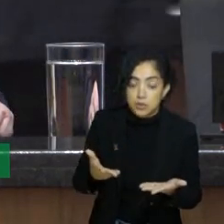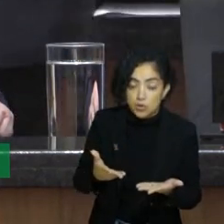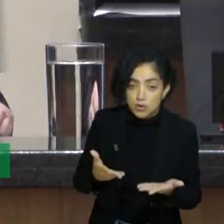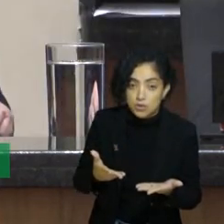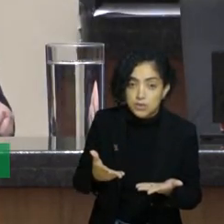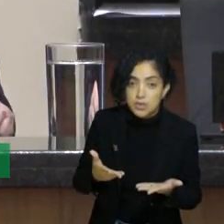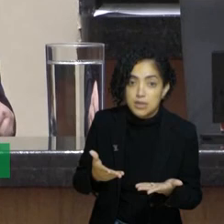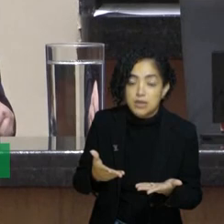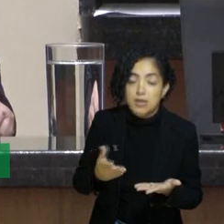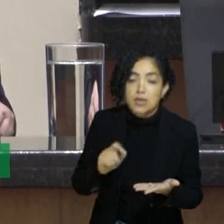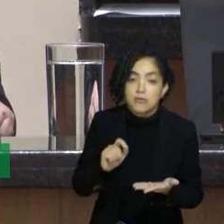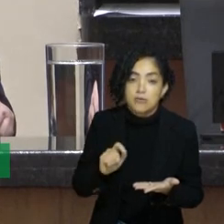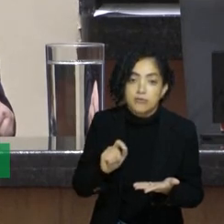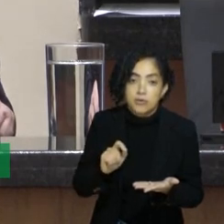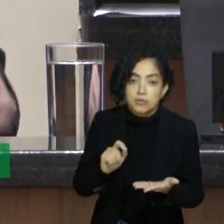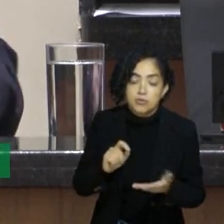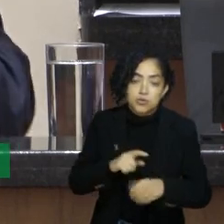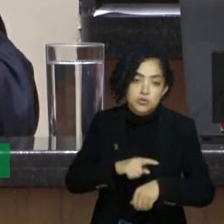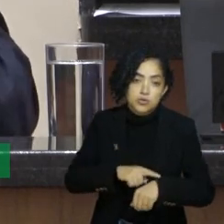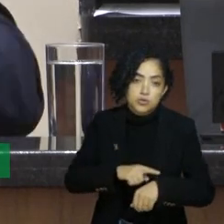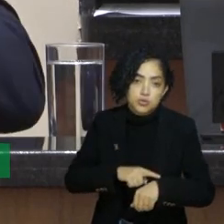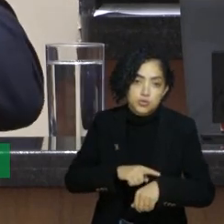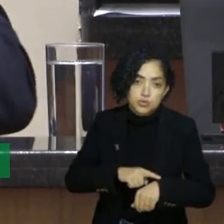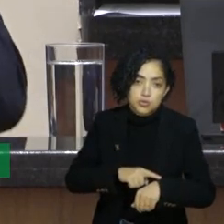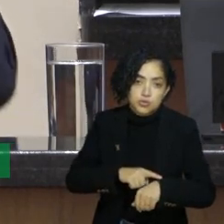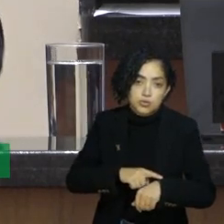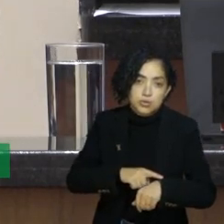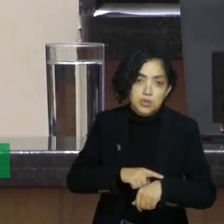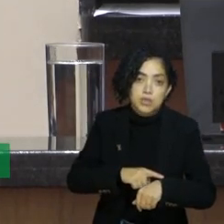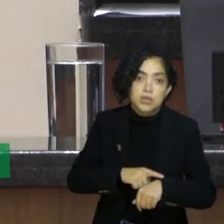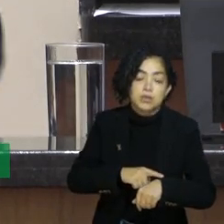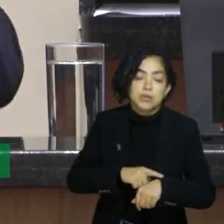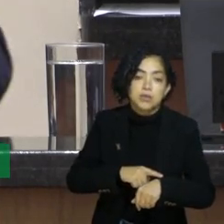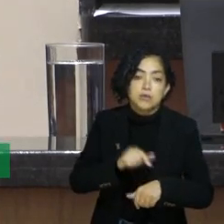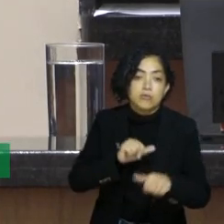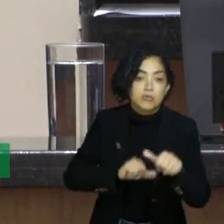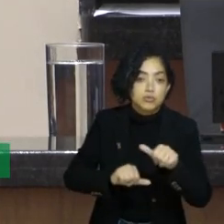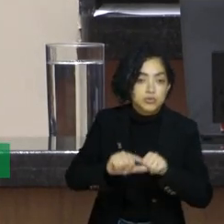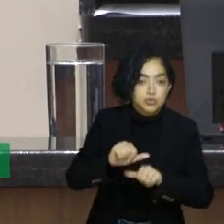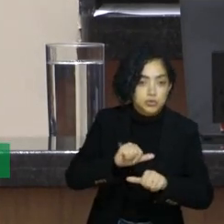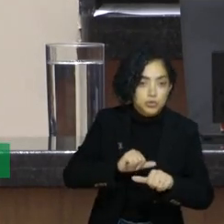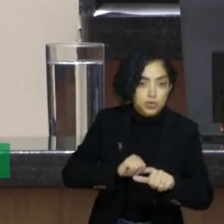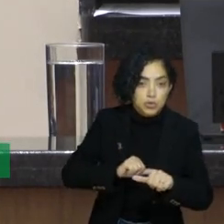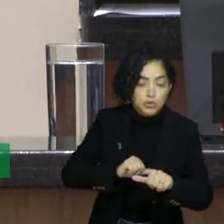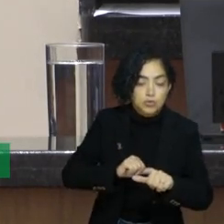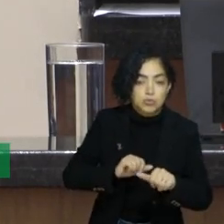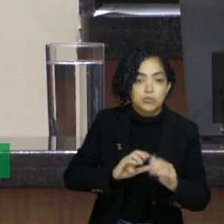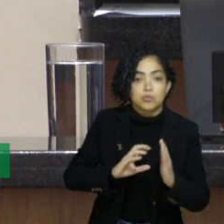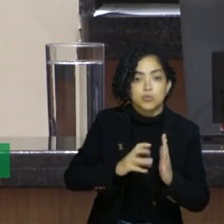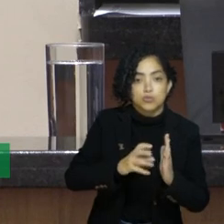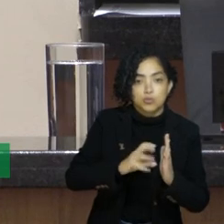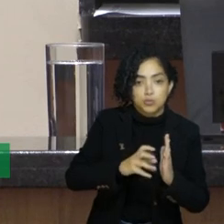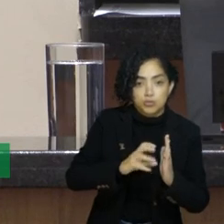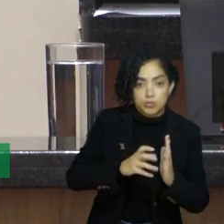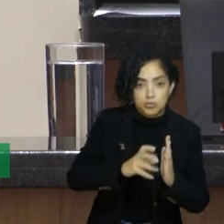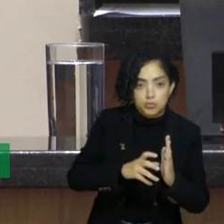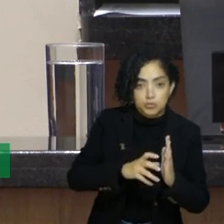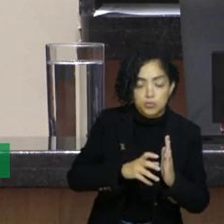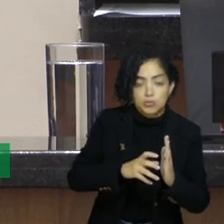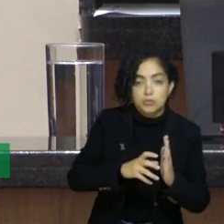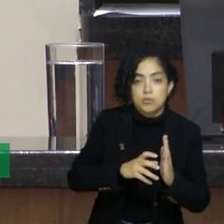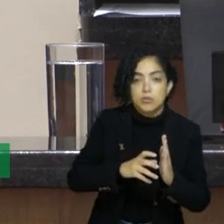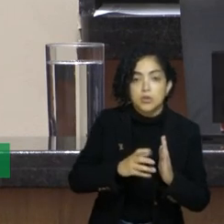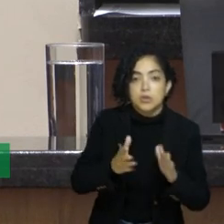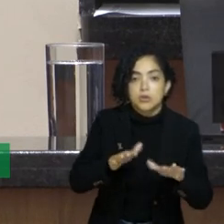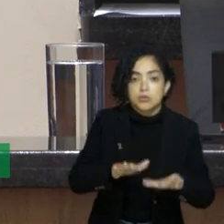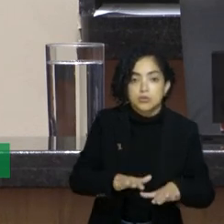vamos agora para uma troca entre o Bloco Democrático, Inclusão Social